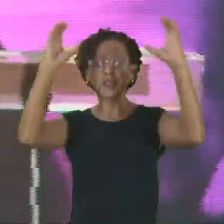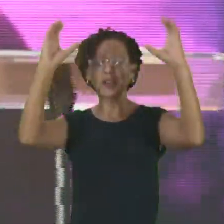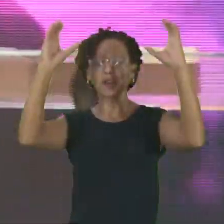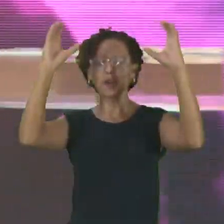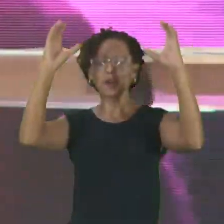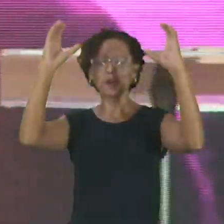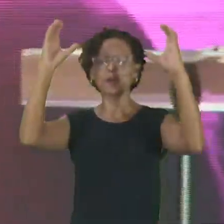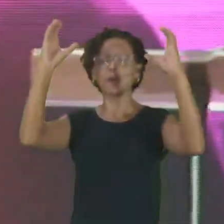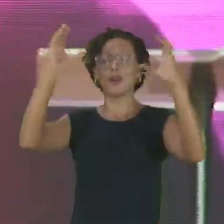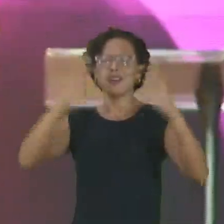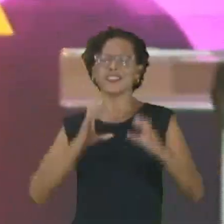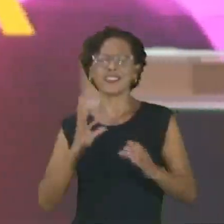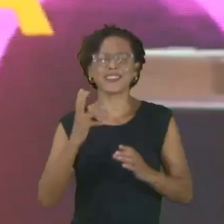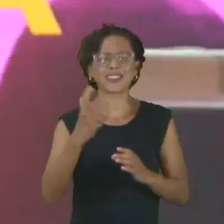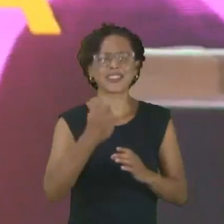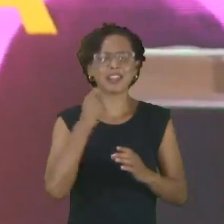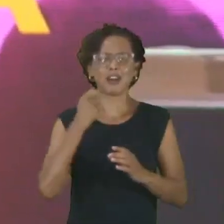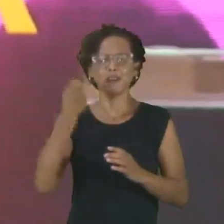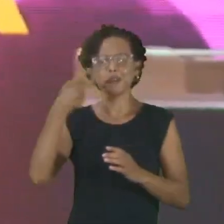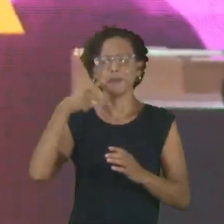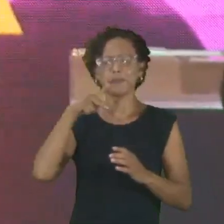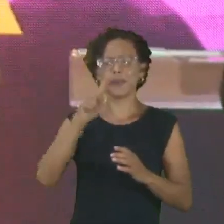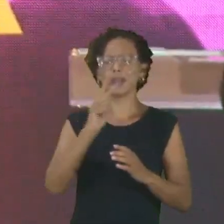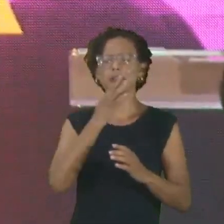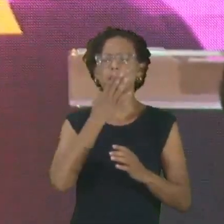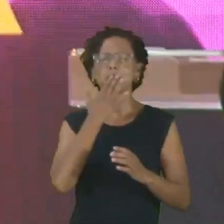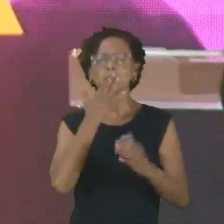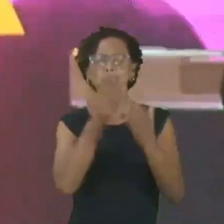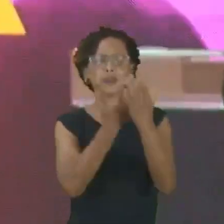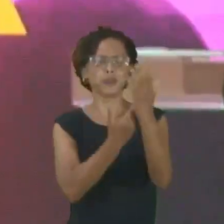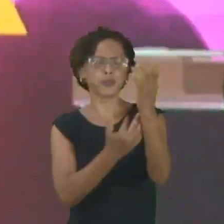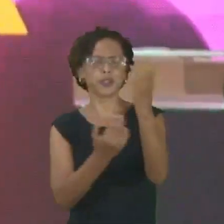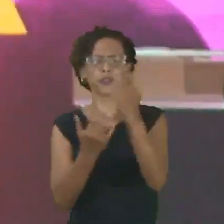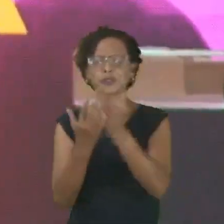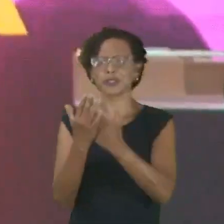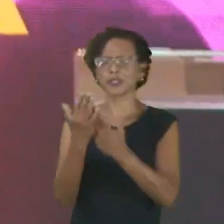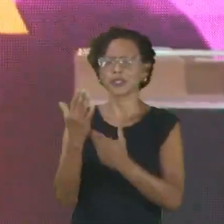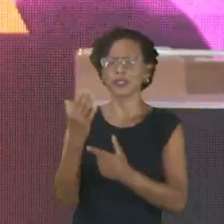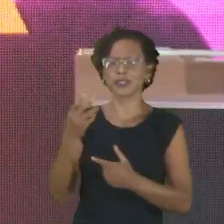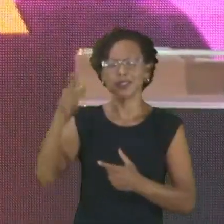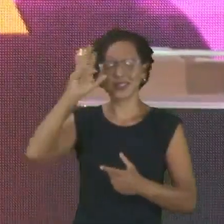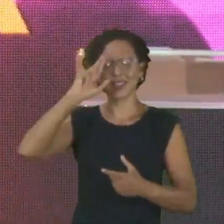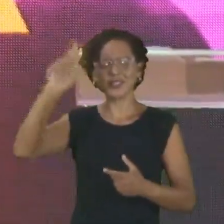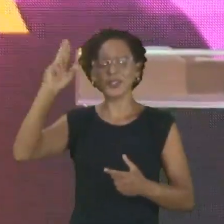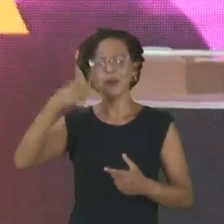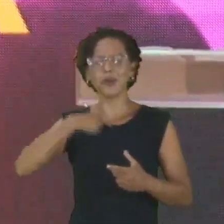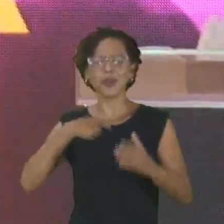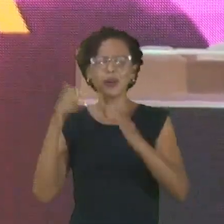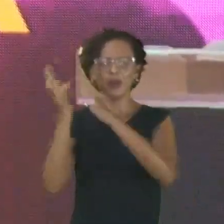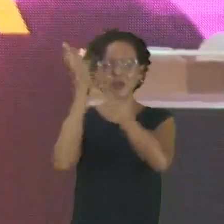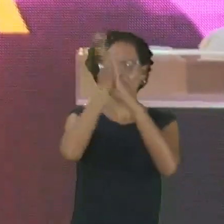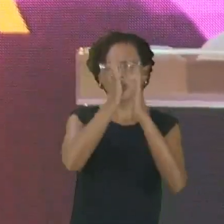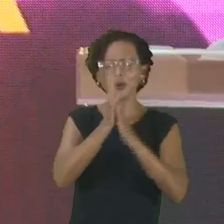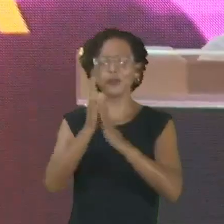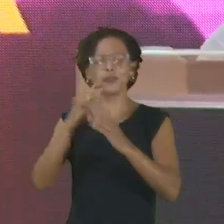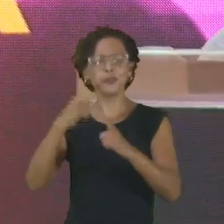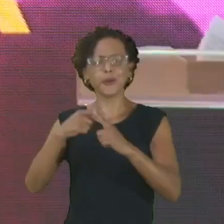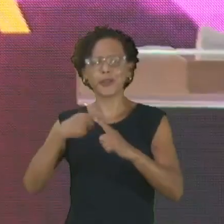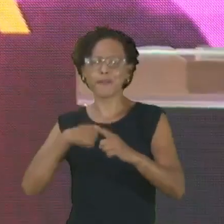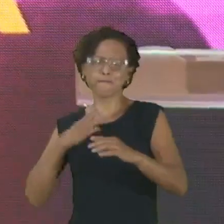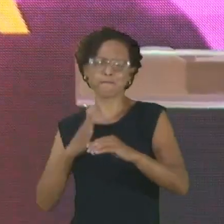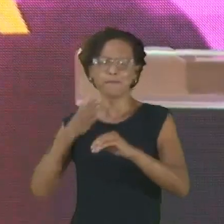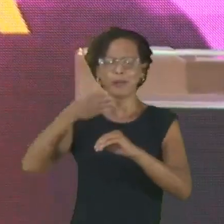comprado, redimido pelo teu sangue. Diga Senhor, eu te louvo, porque eu faço